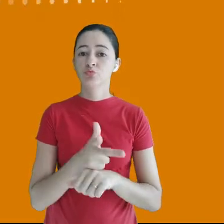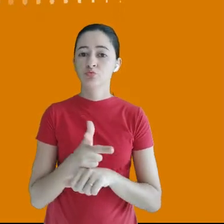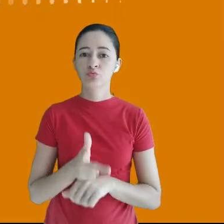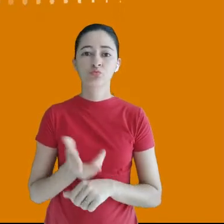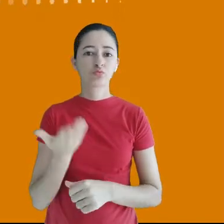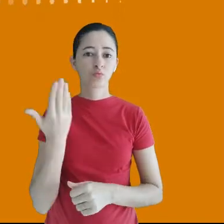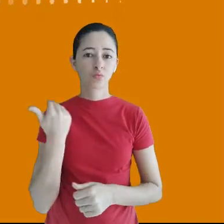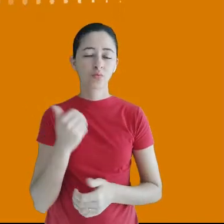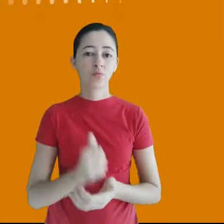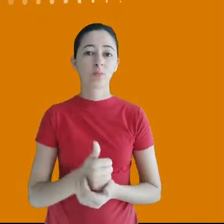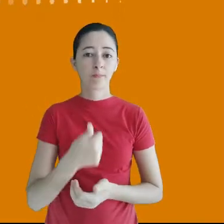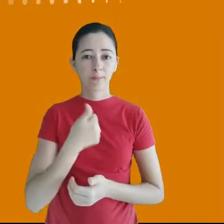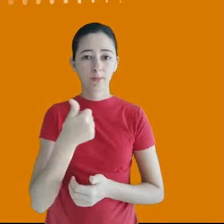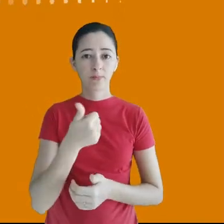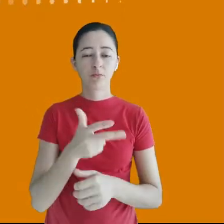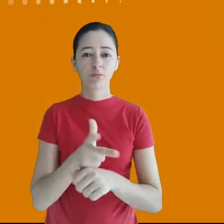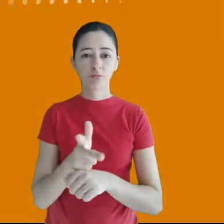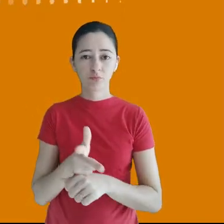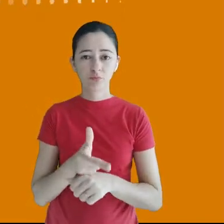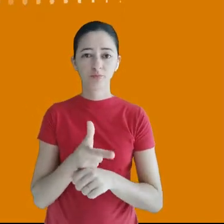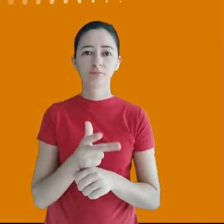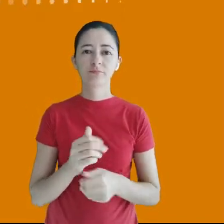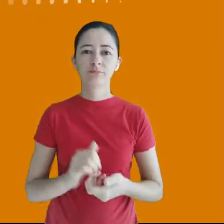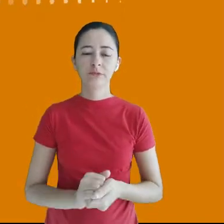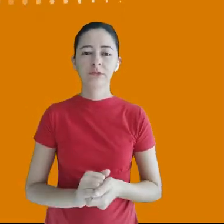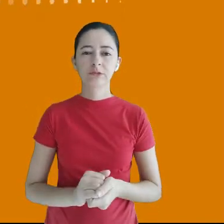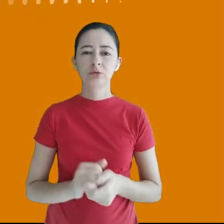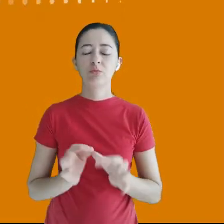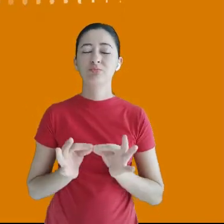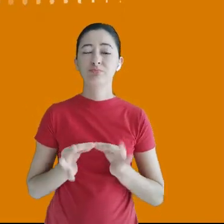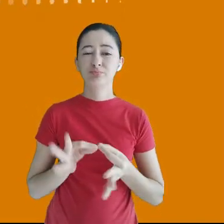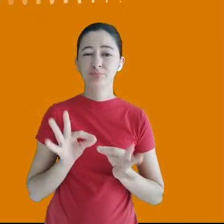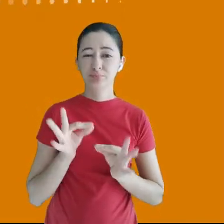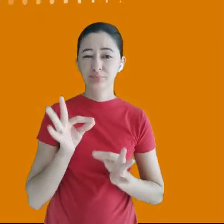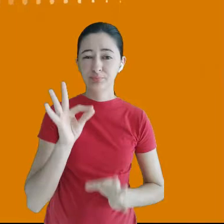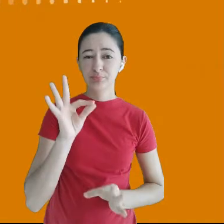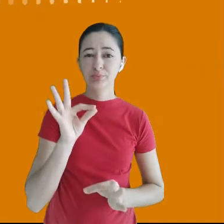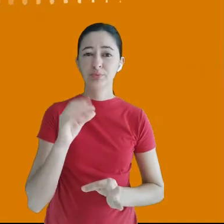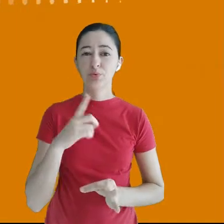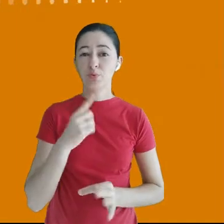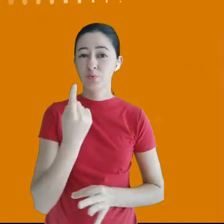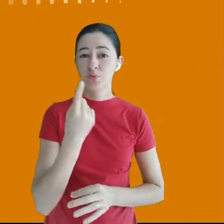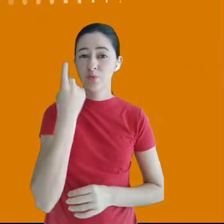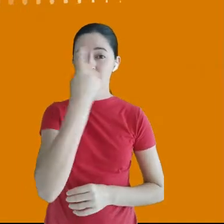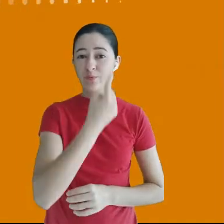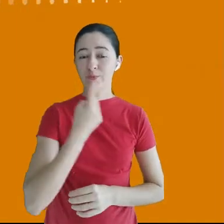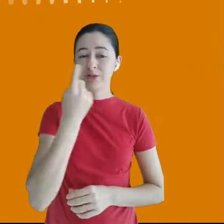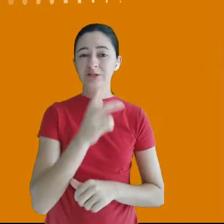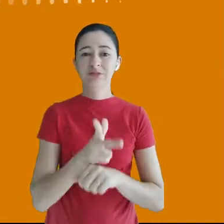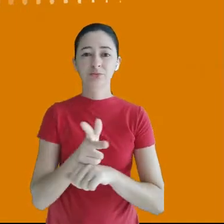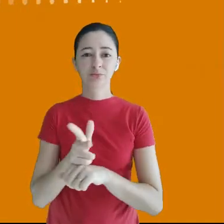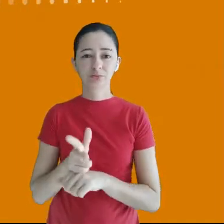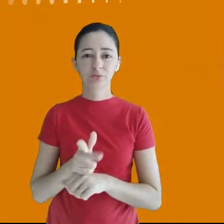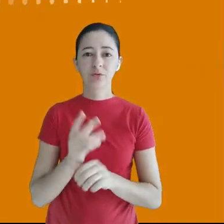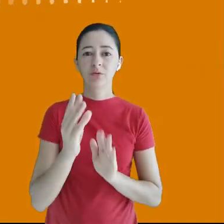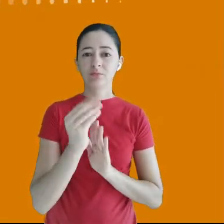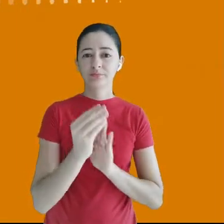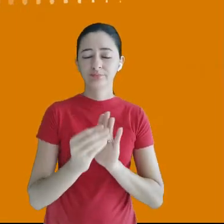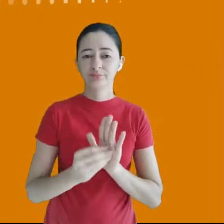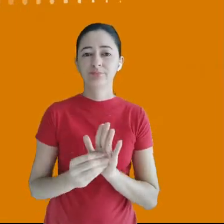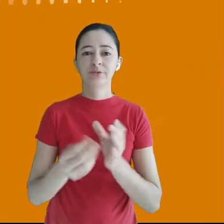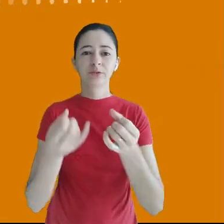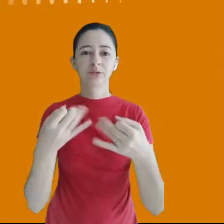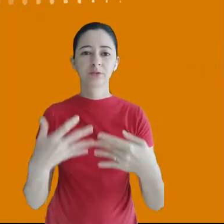da primeira parte dessa aula. Foi uma aula extensa, deu uma hora de aula, são muitos